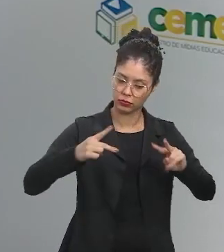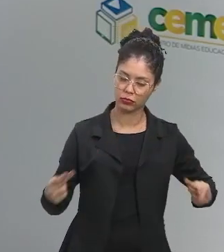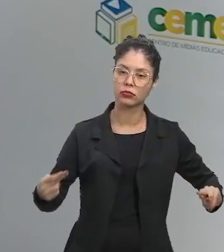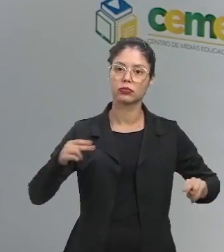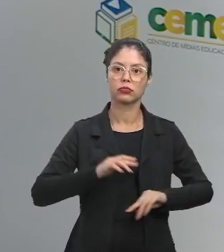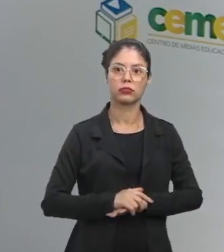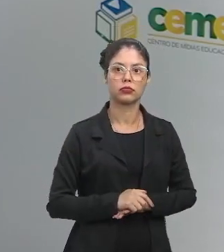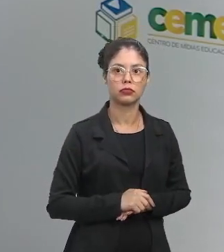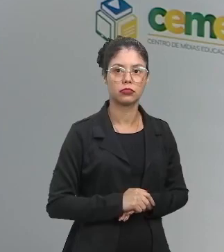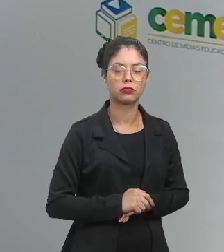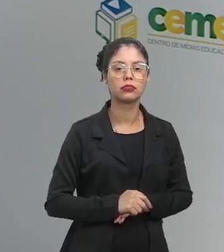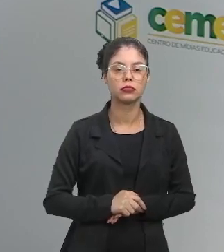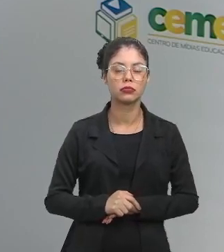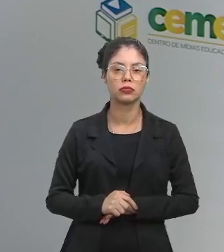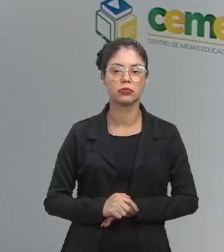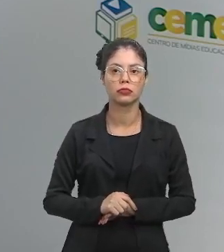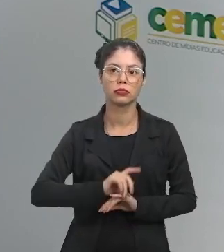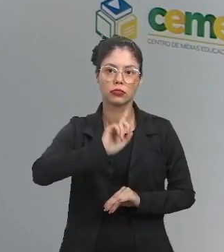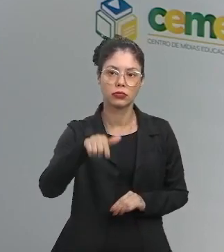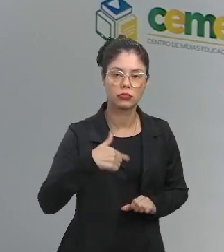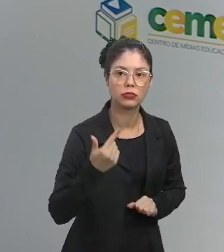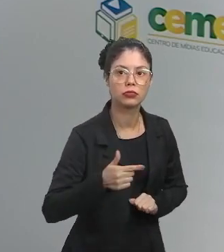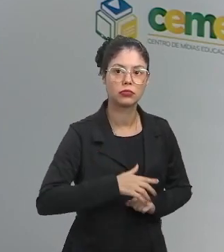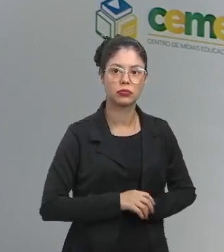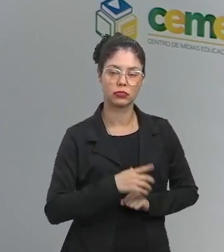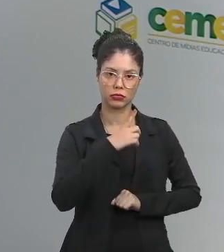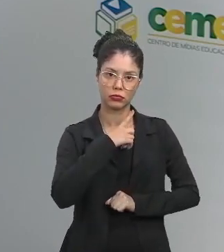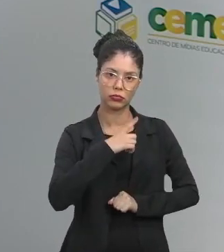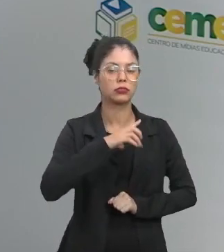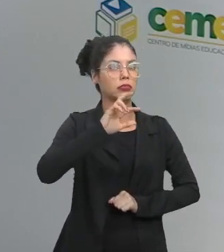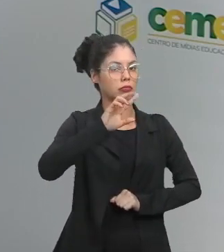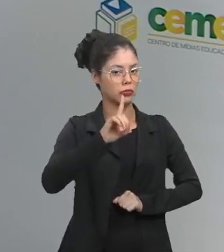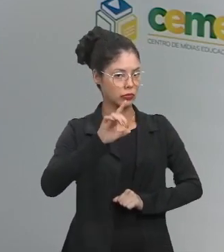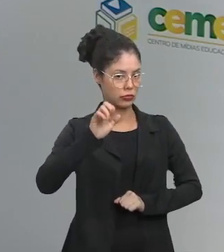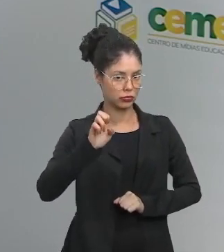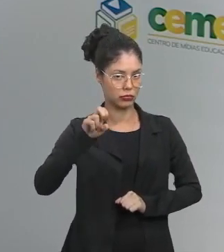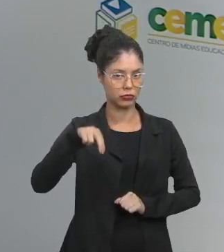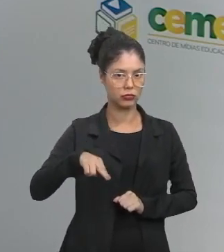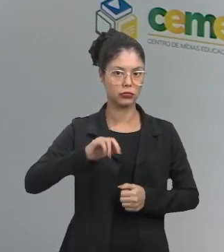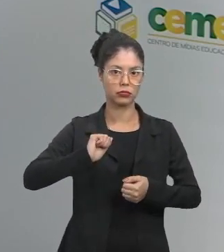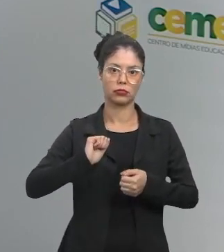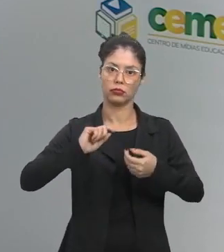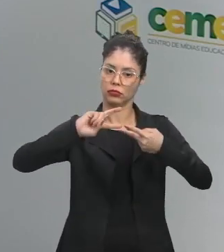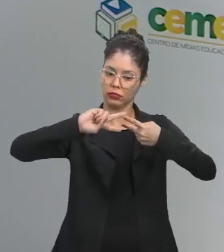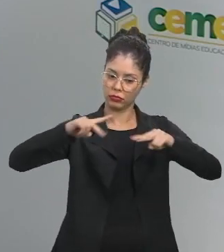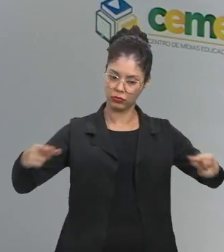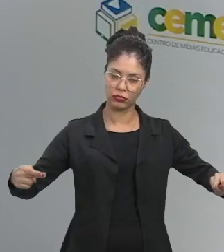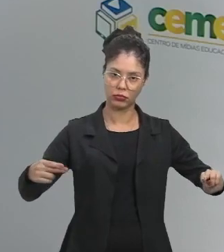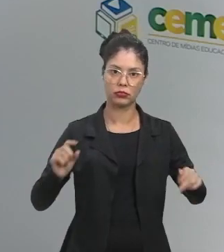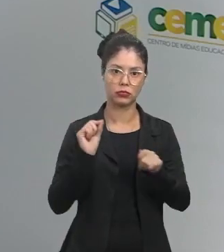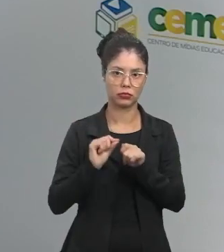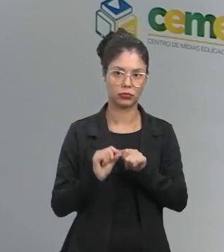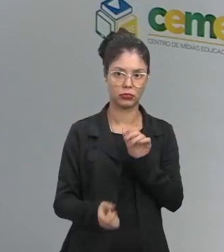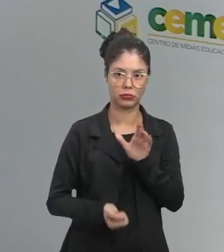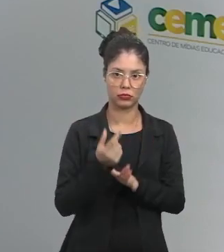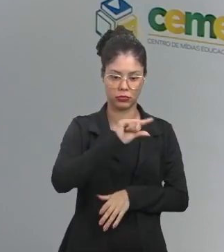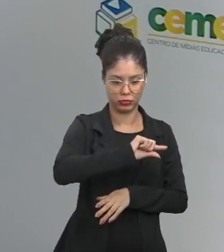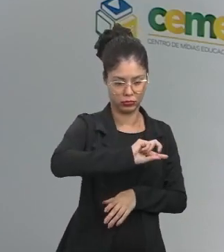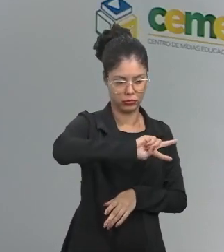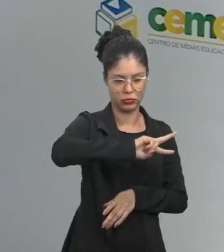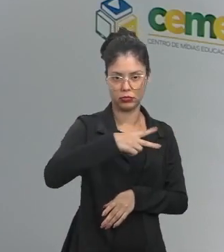DNA formando DNA. Depois, existe o DNA formando RNA. Isso se